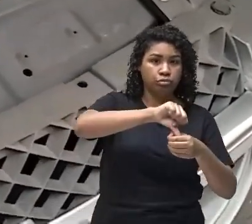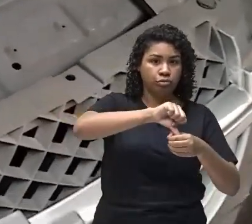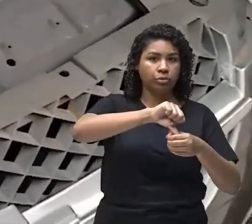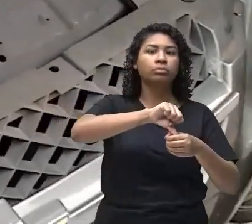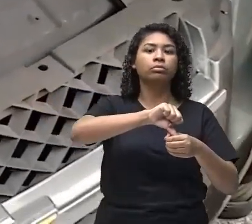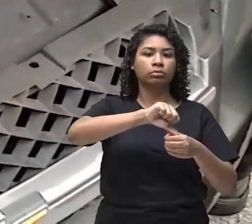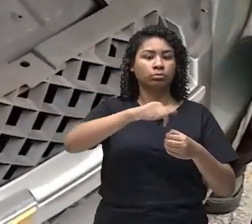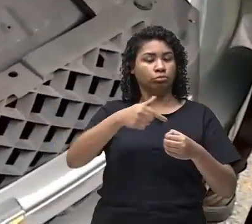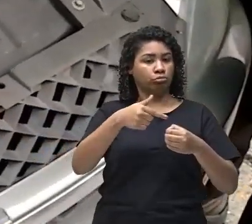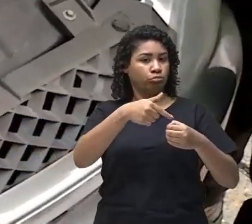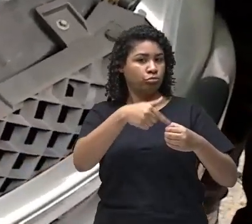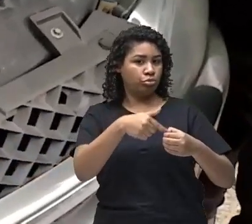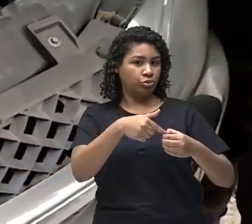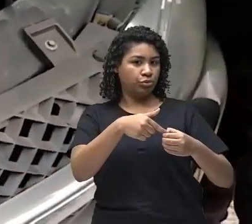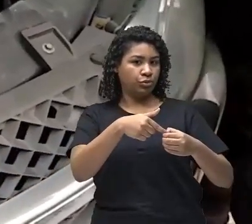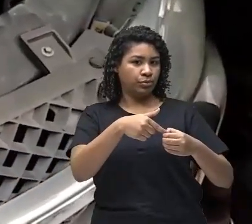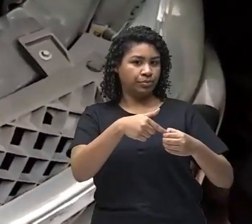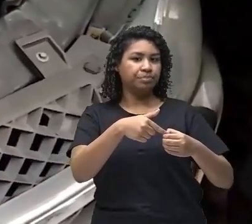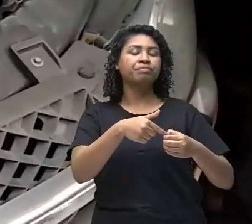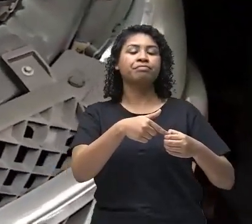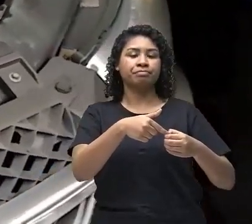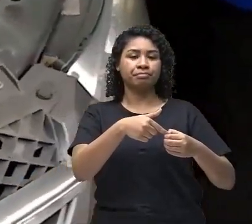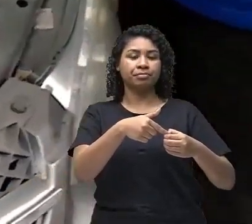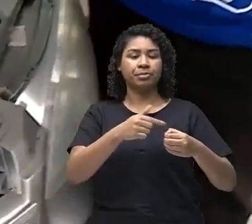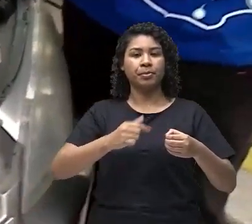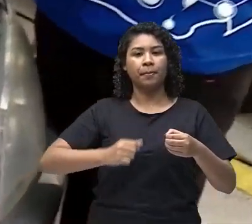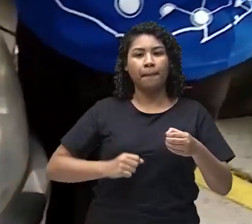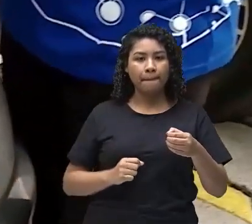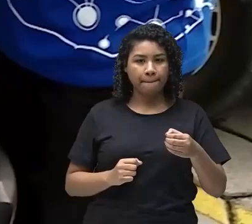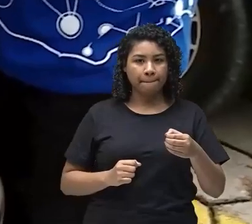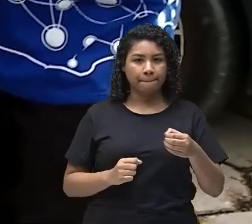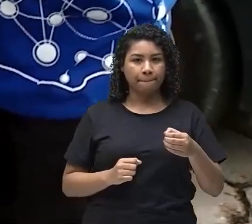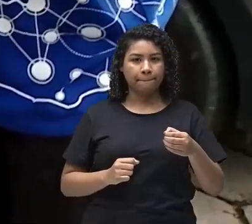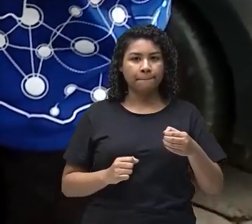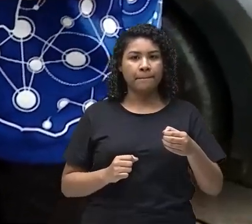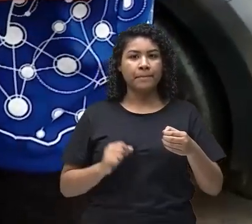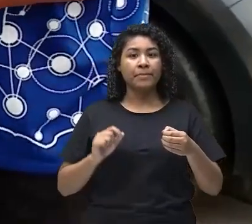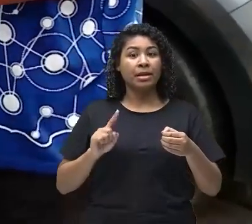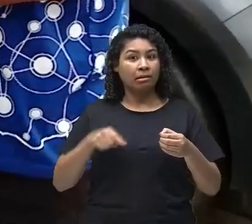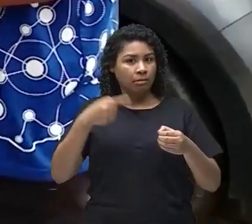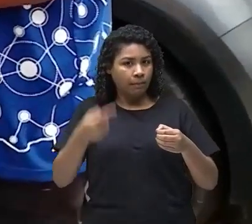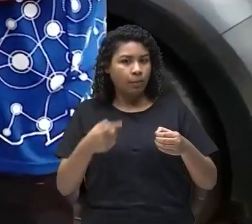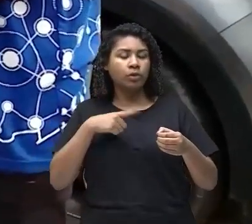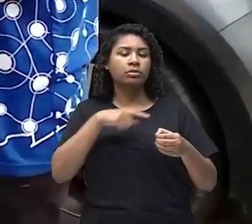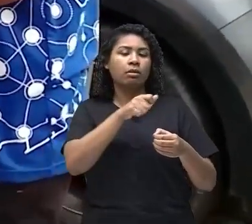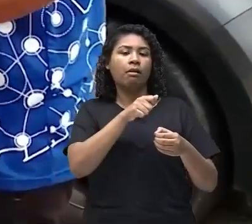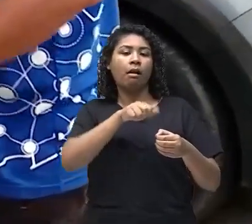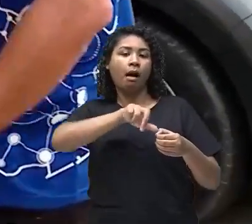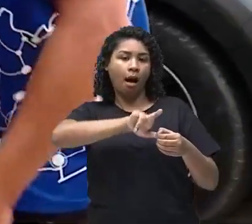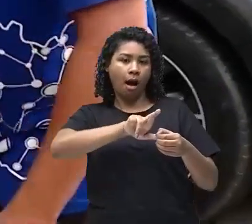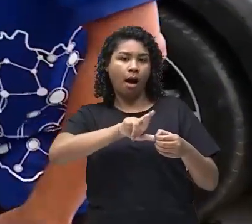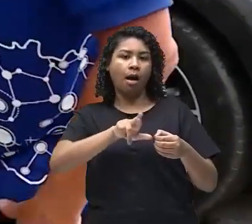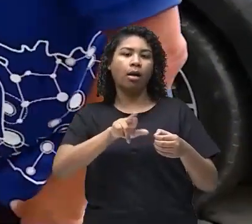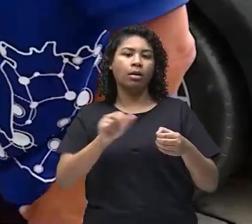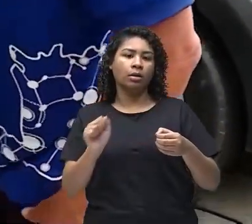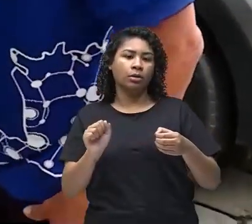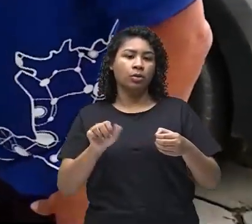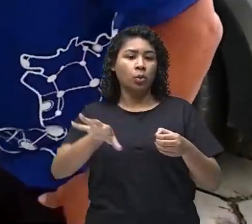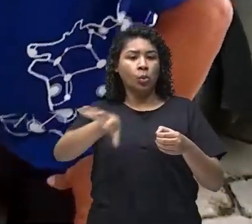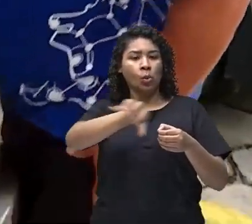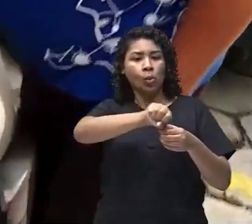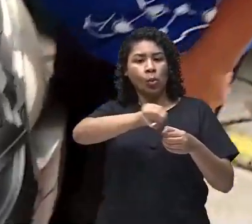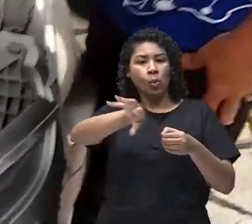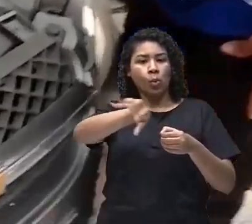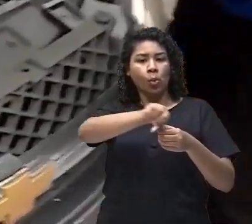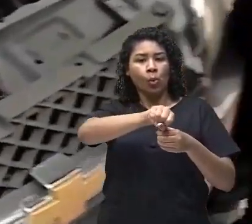do carro vão adicionar o combustível dentro do cilindro junto com o ar o ar é captado do